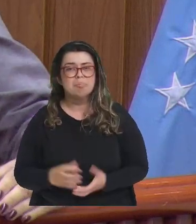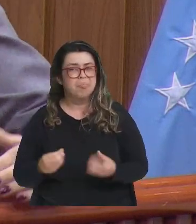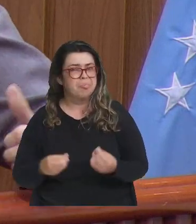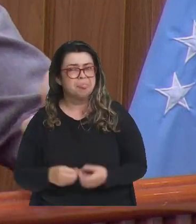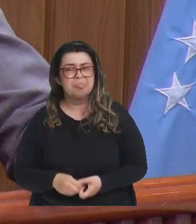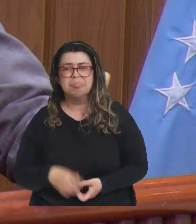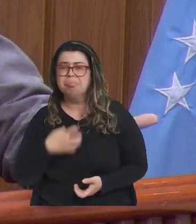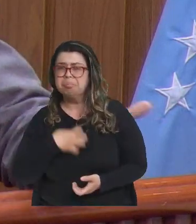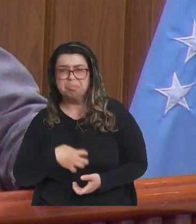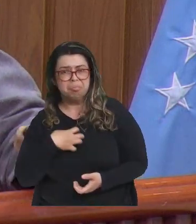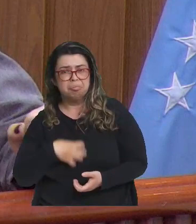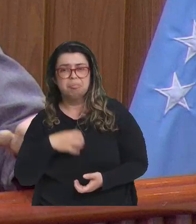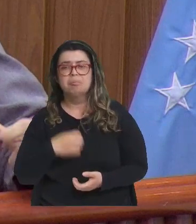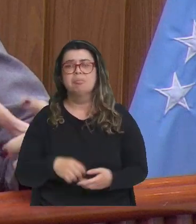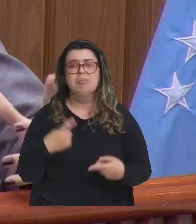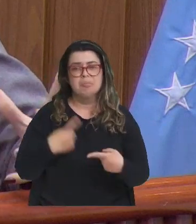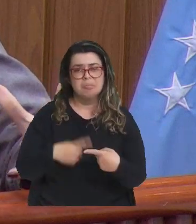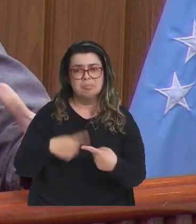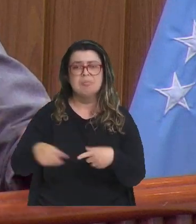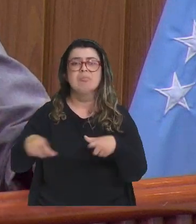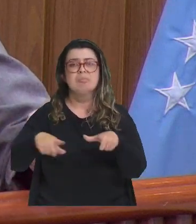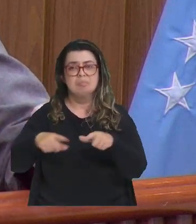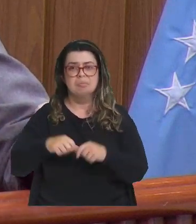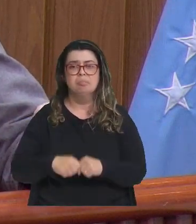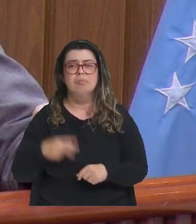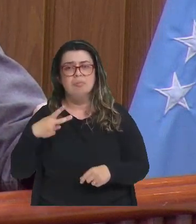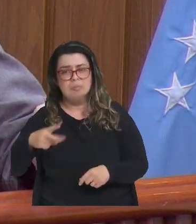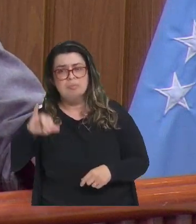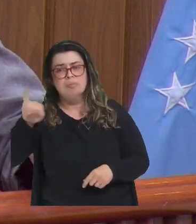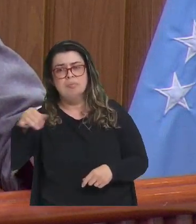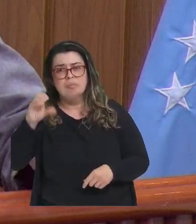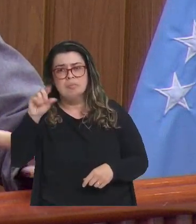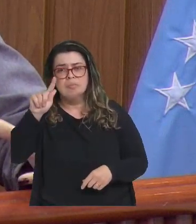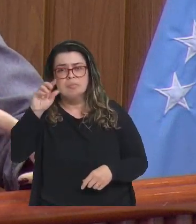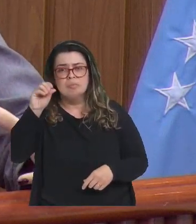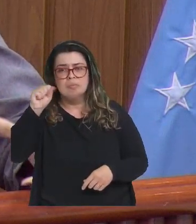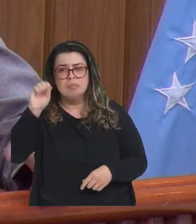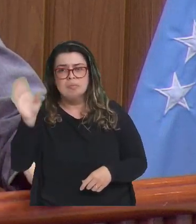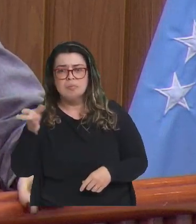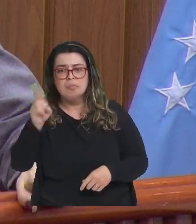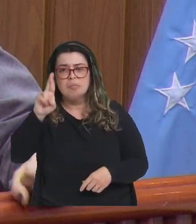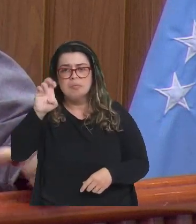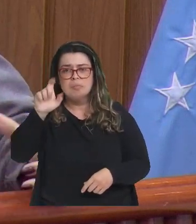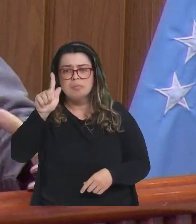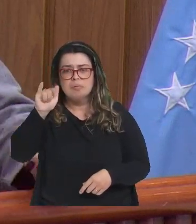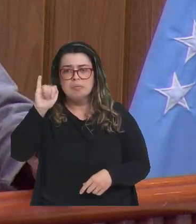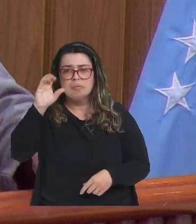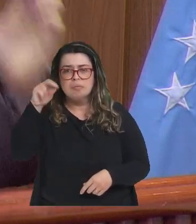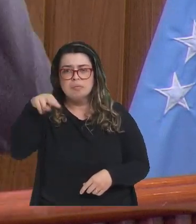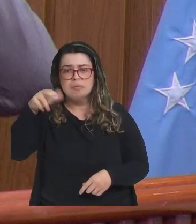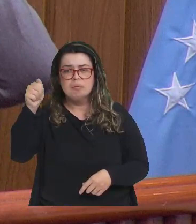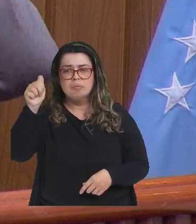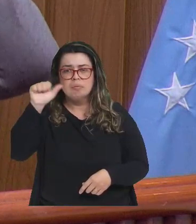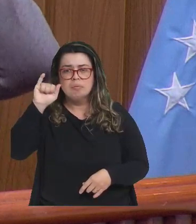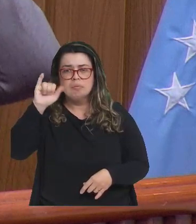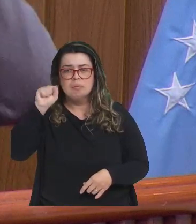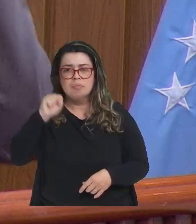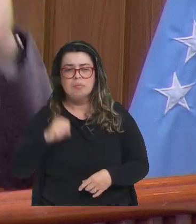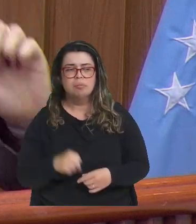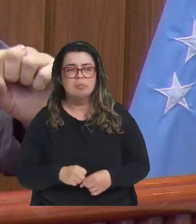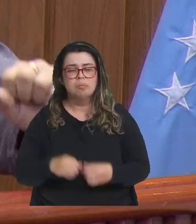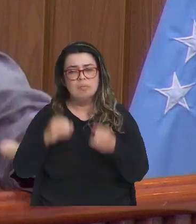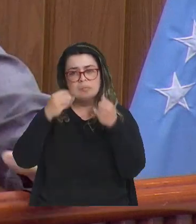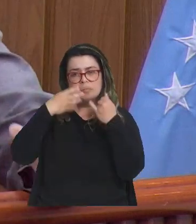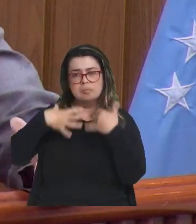porque trabalharam, foram para os jogos regionais, e por motivo o qual o Cezinha me